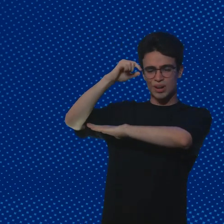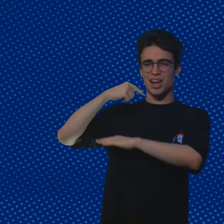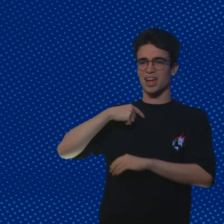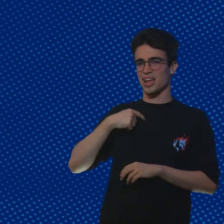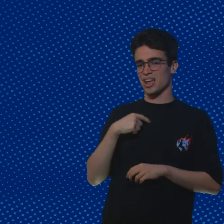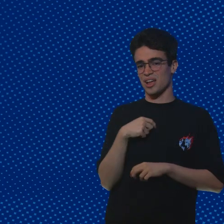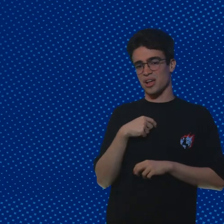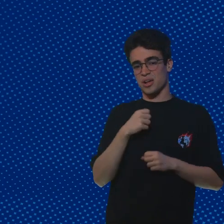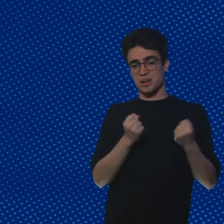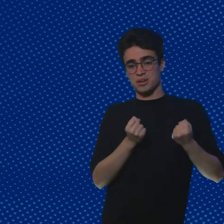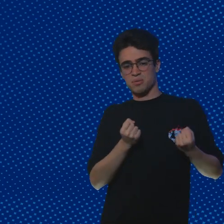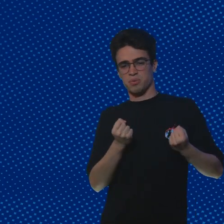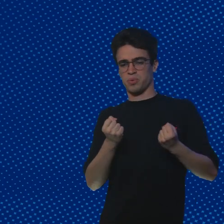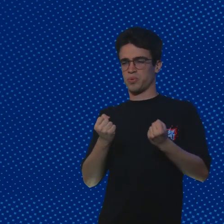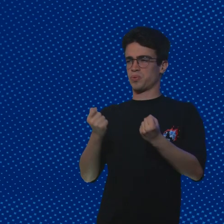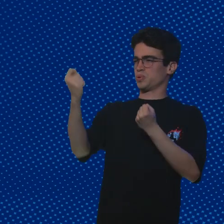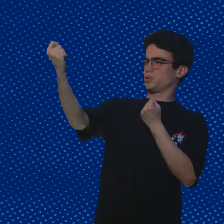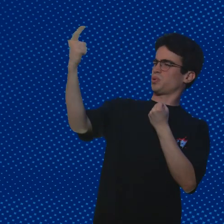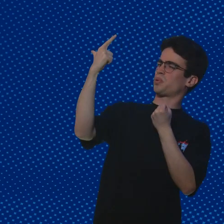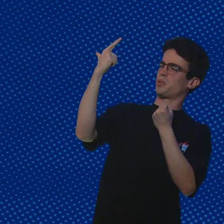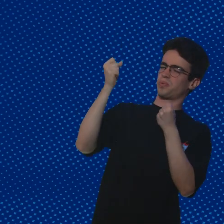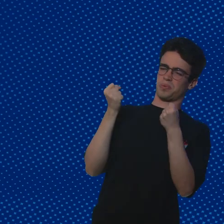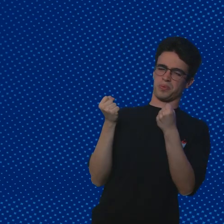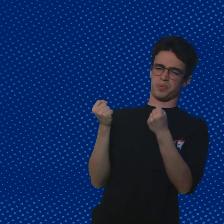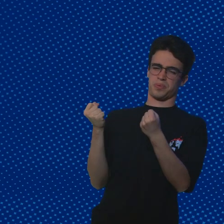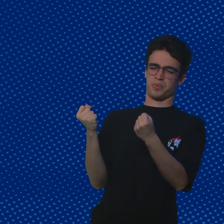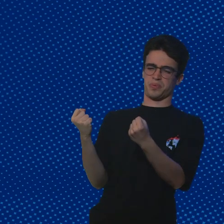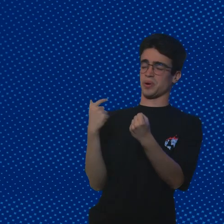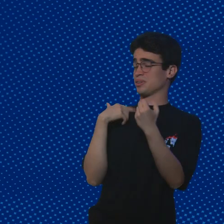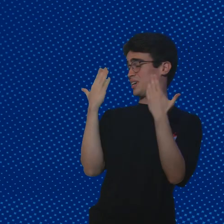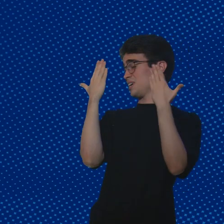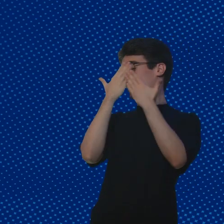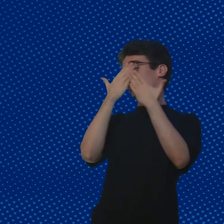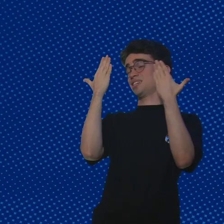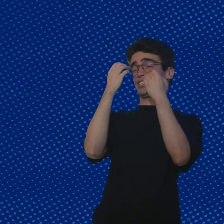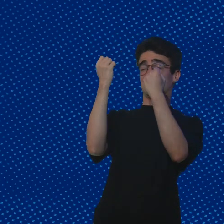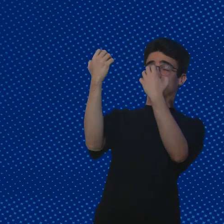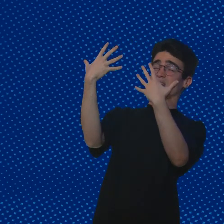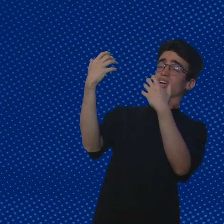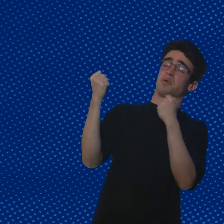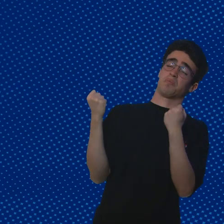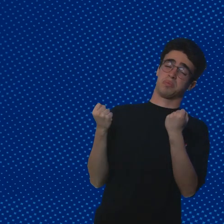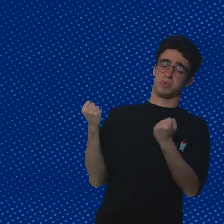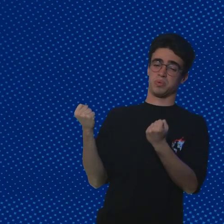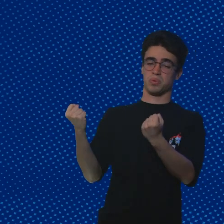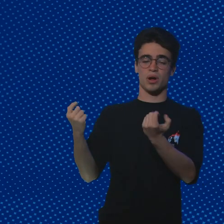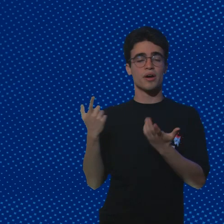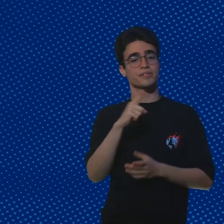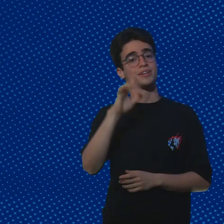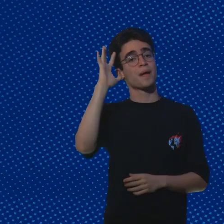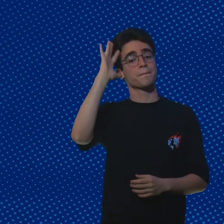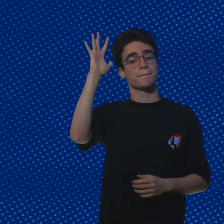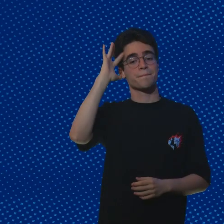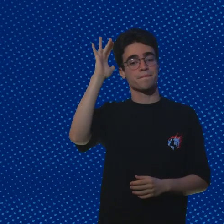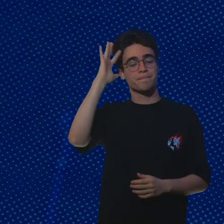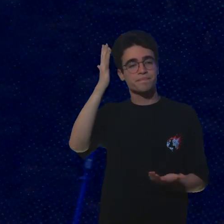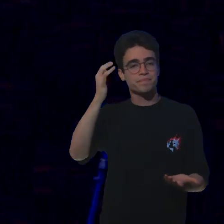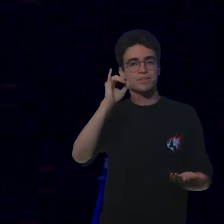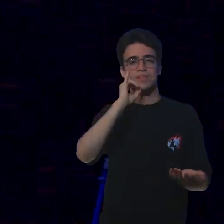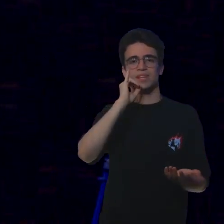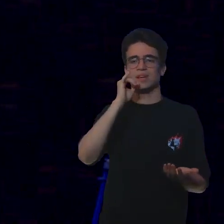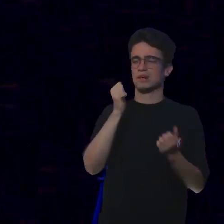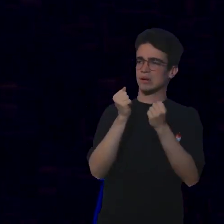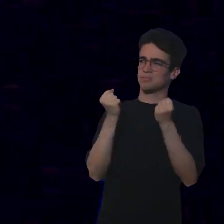Visconde para entrar aqui na PIB. Você quase chega cego aqui, de tanto sol na cara. Agora imagine, isso é uns 7